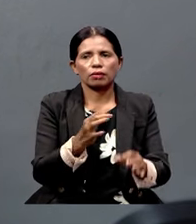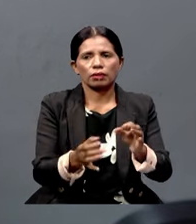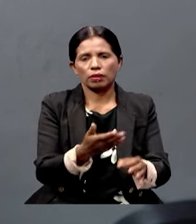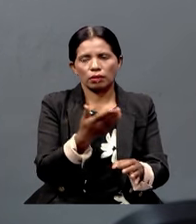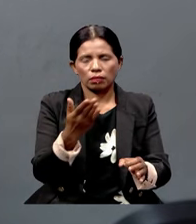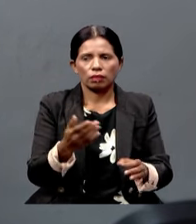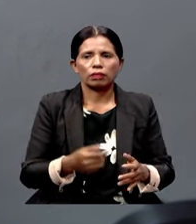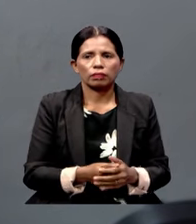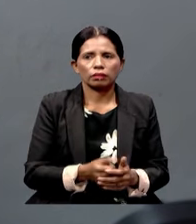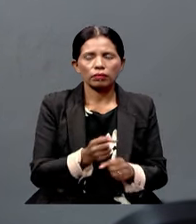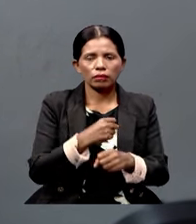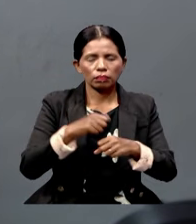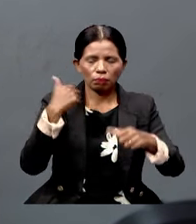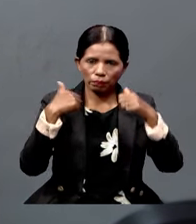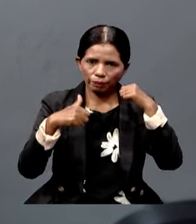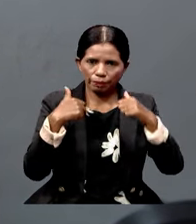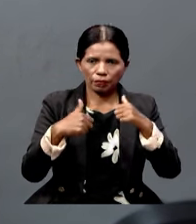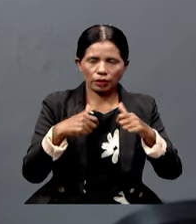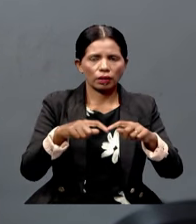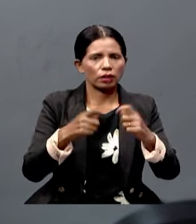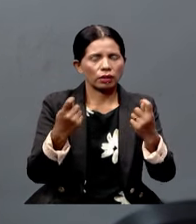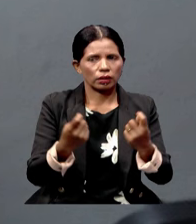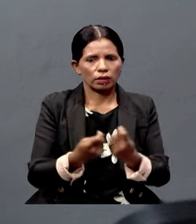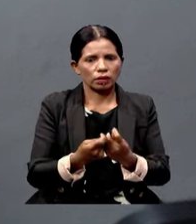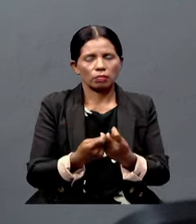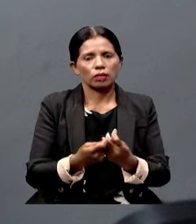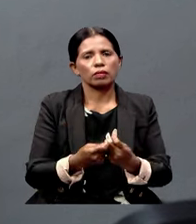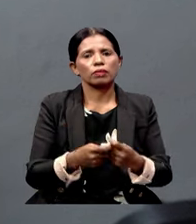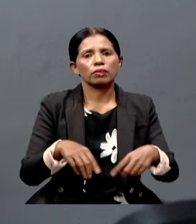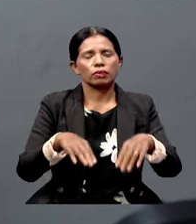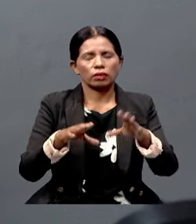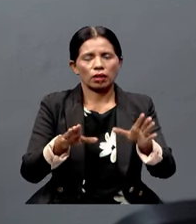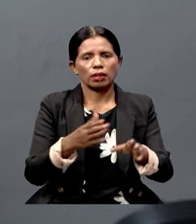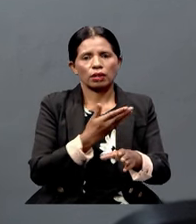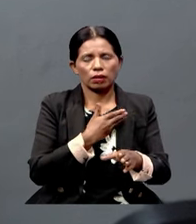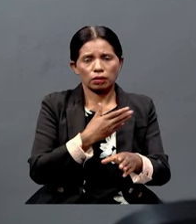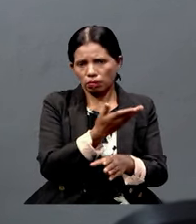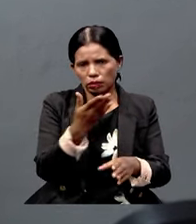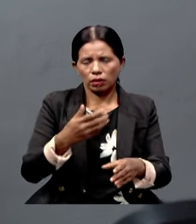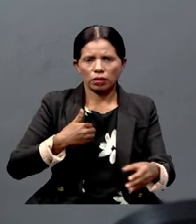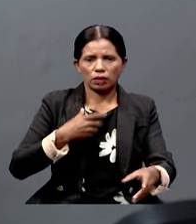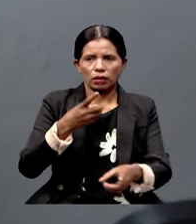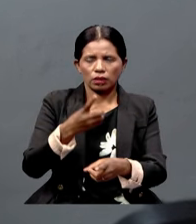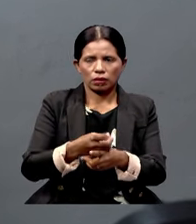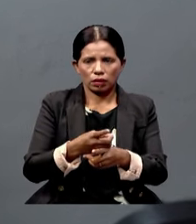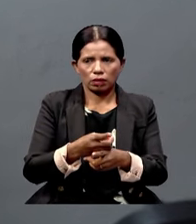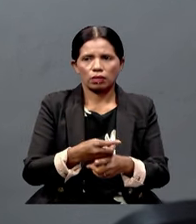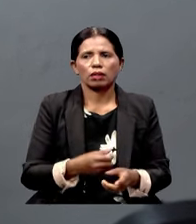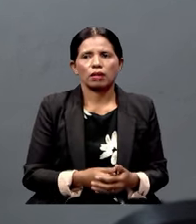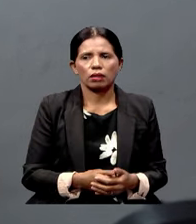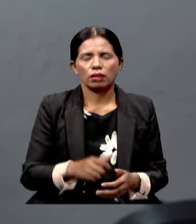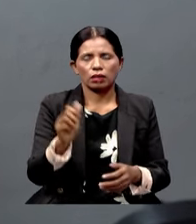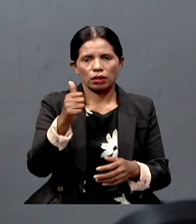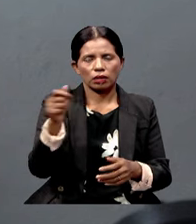ekonomi kita lebih maka halatif dari ho tipu forma grossista ita buat soe diri tu batu bela ba lucru ne